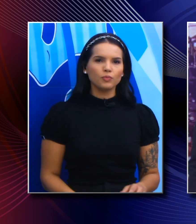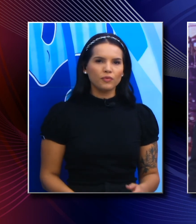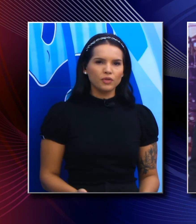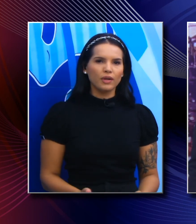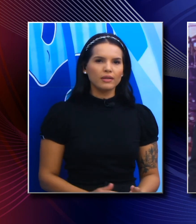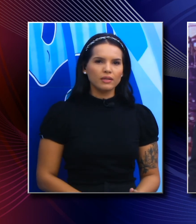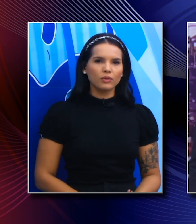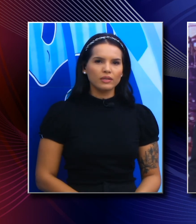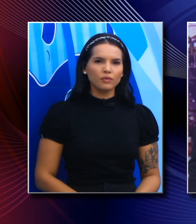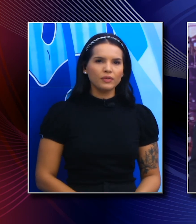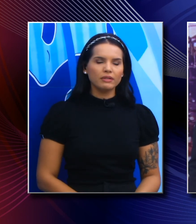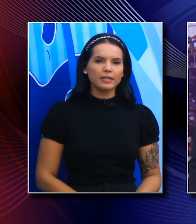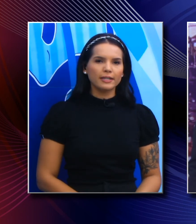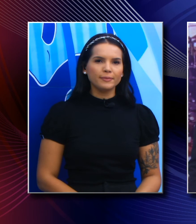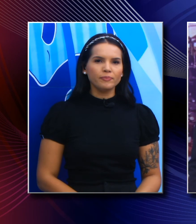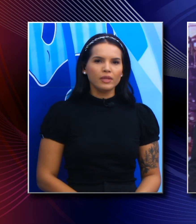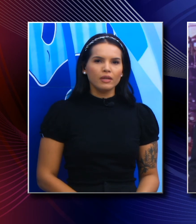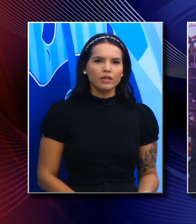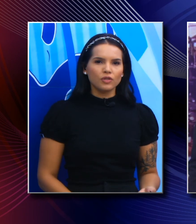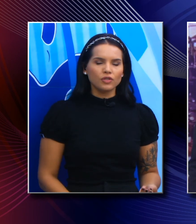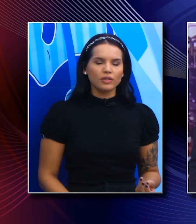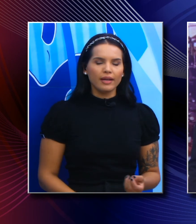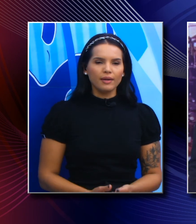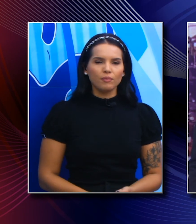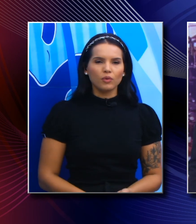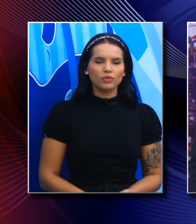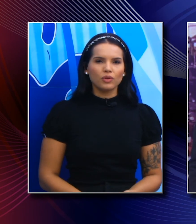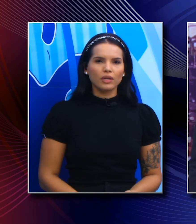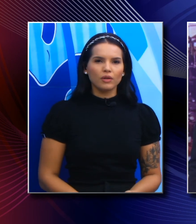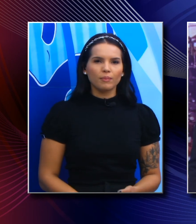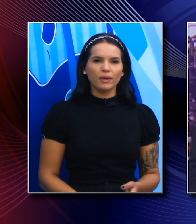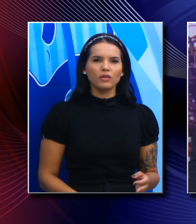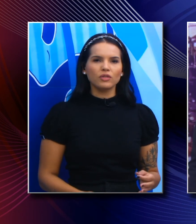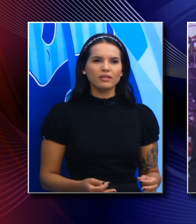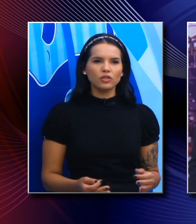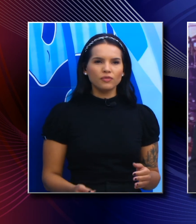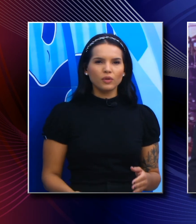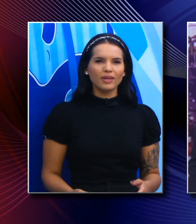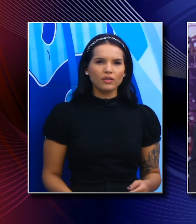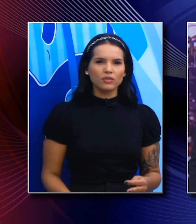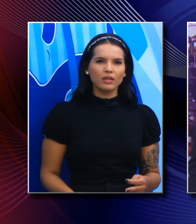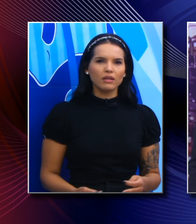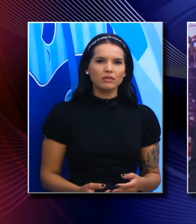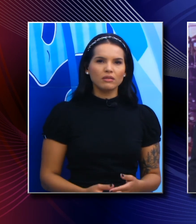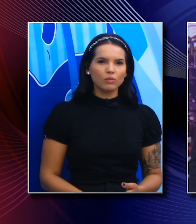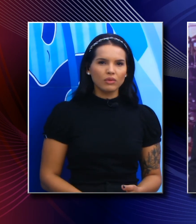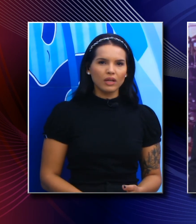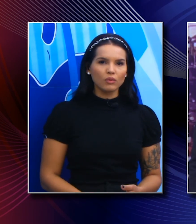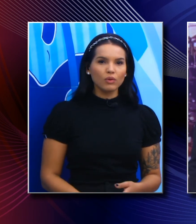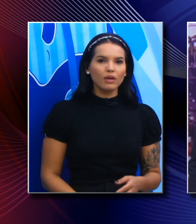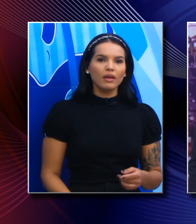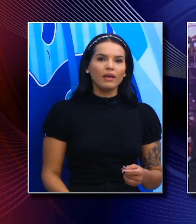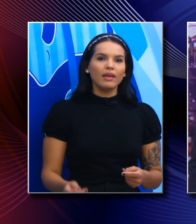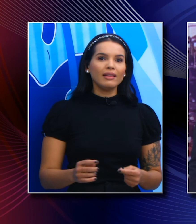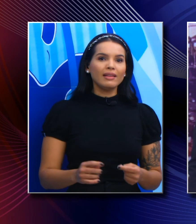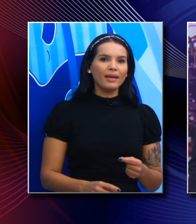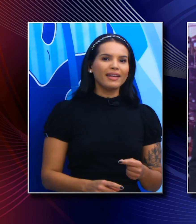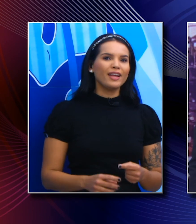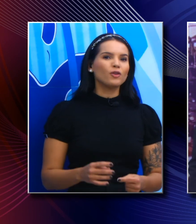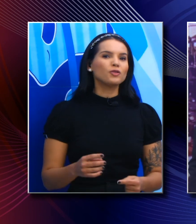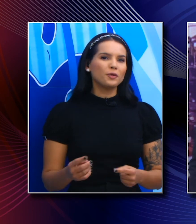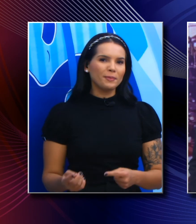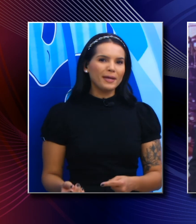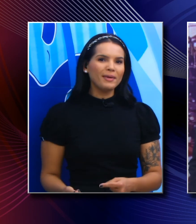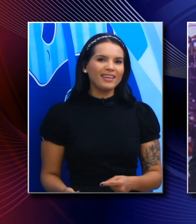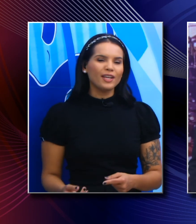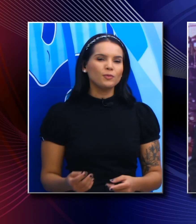respeito dos profissionais da educação física, né? Que a gente até mostrou anteriormente, dessas dificuldades que eles estão tendo e também